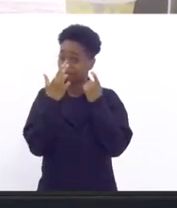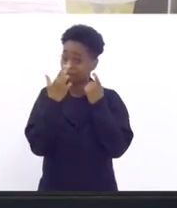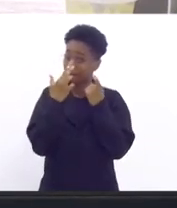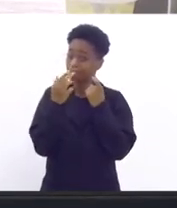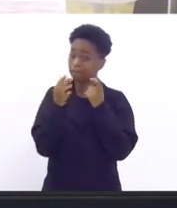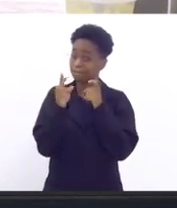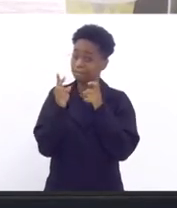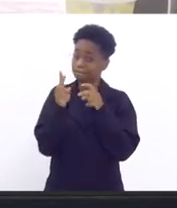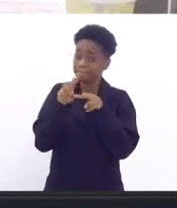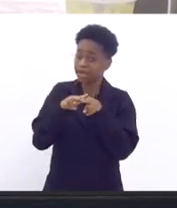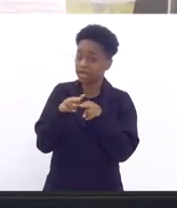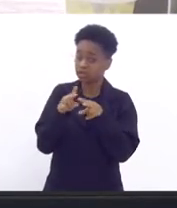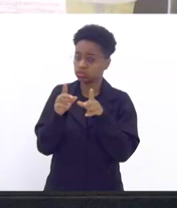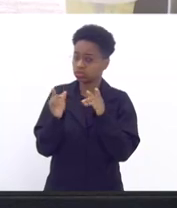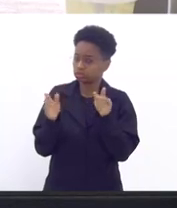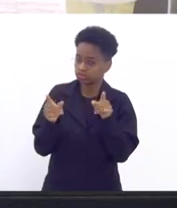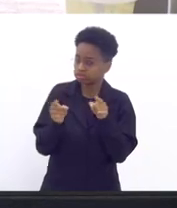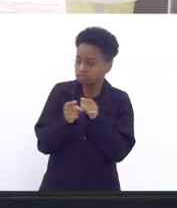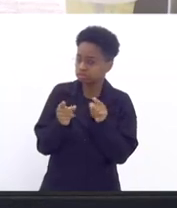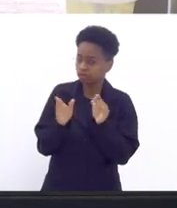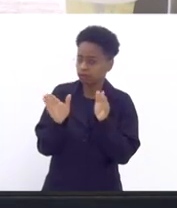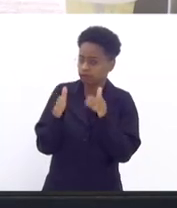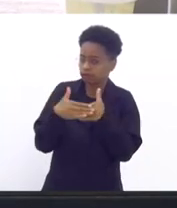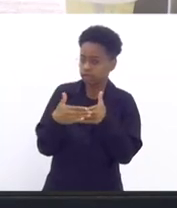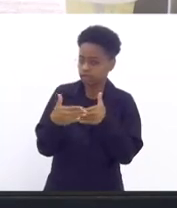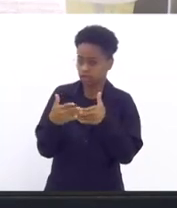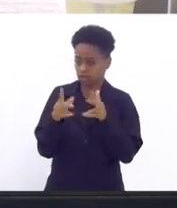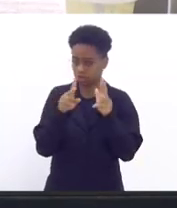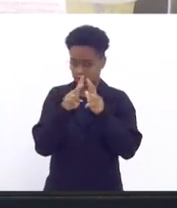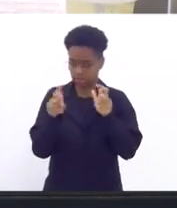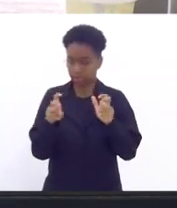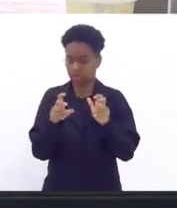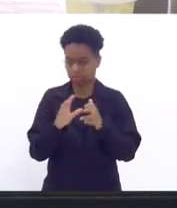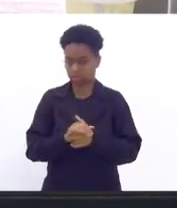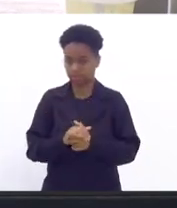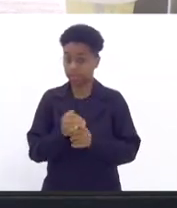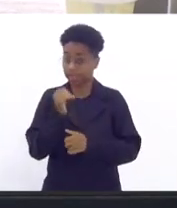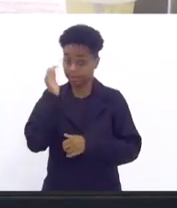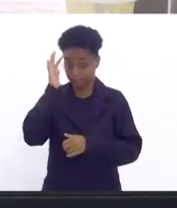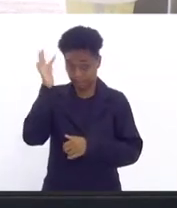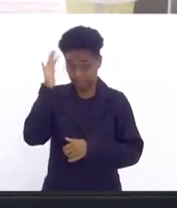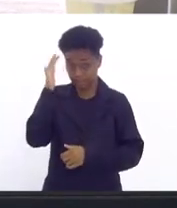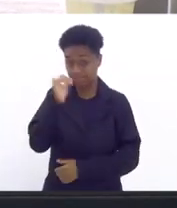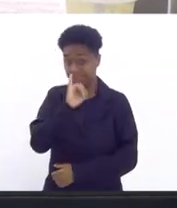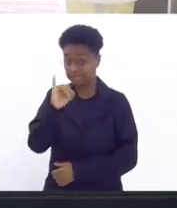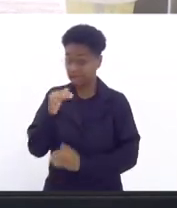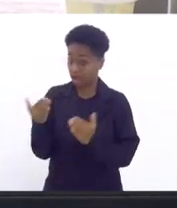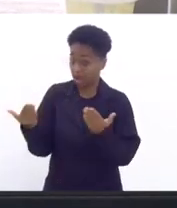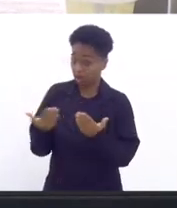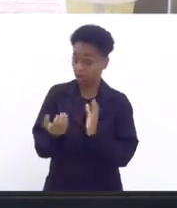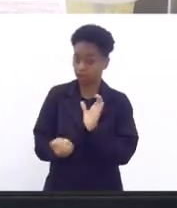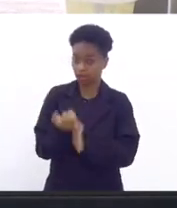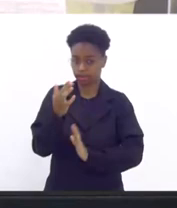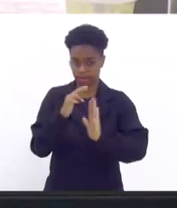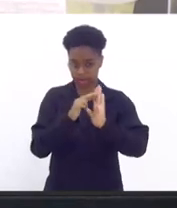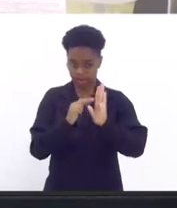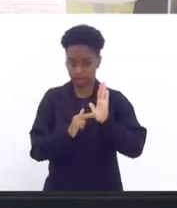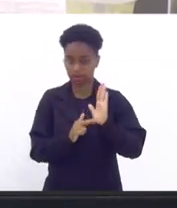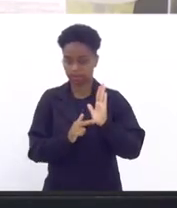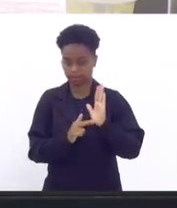prezado a questão das frentes parlamentares vossa excelência imagina o seguinte se a partir desse regramento agora pública